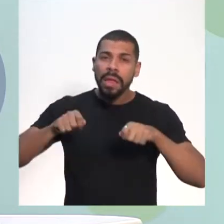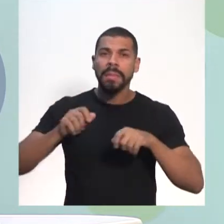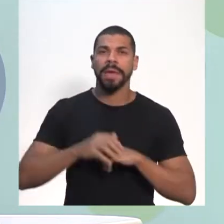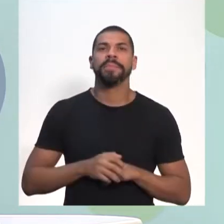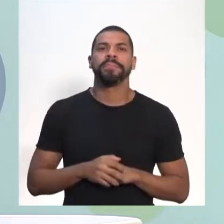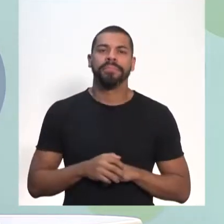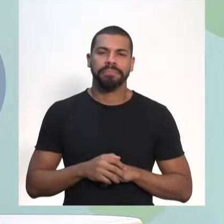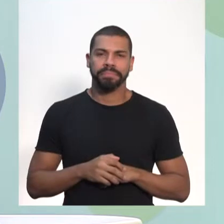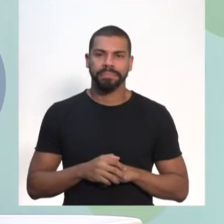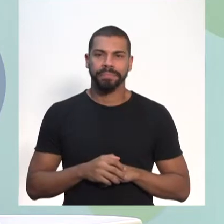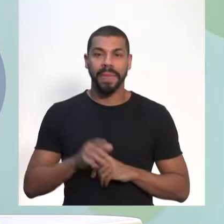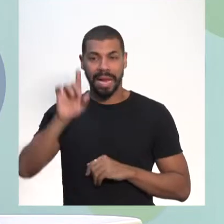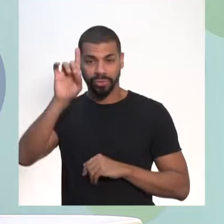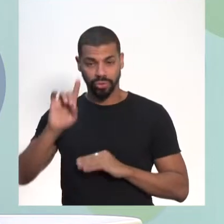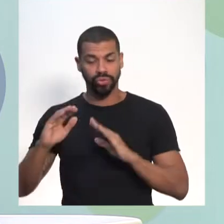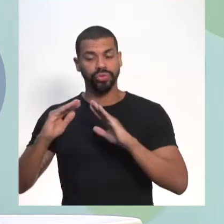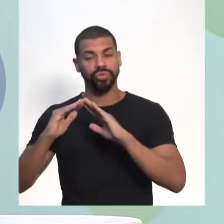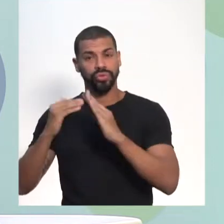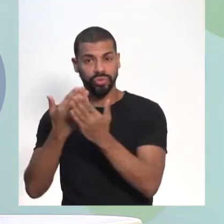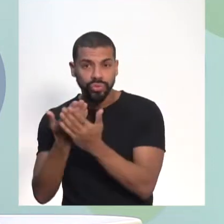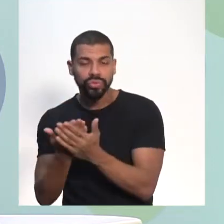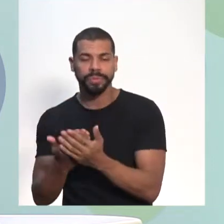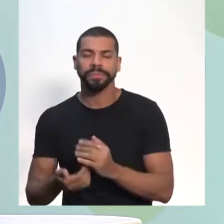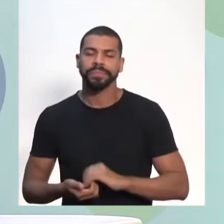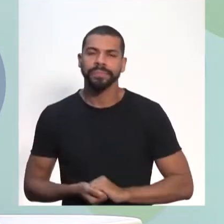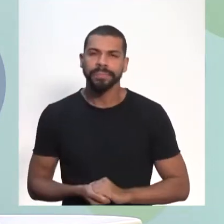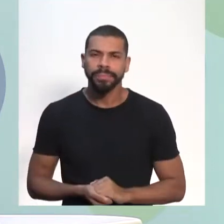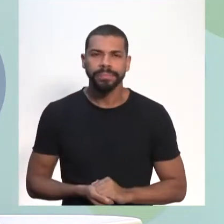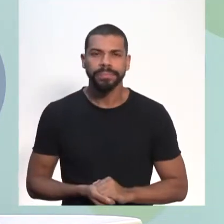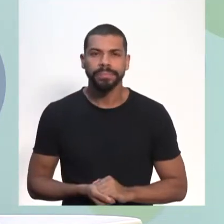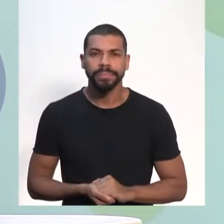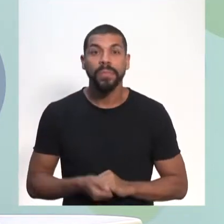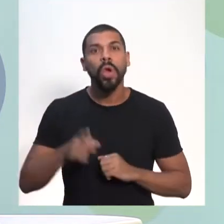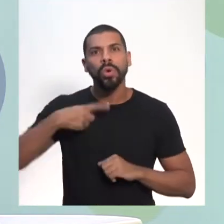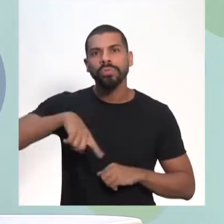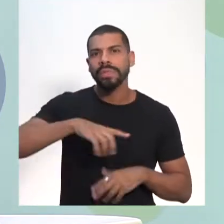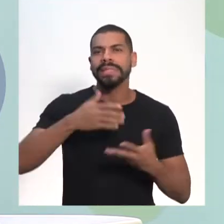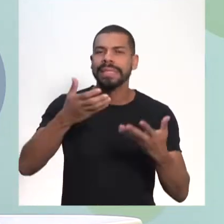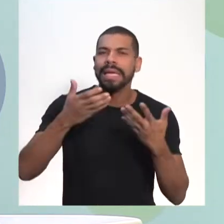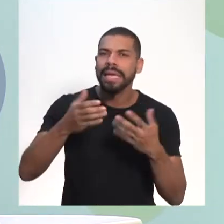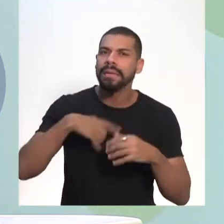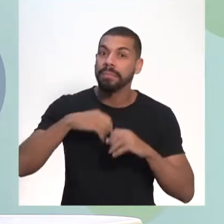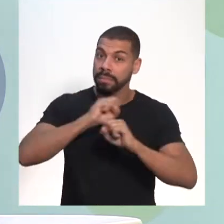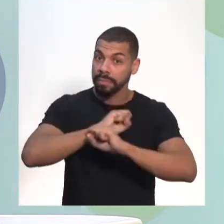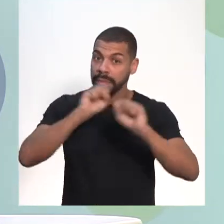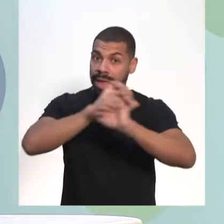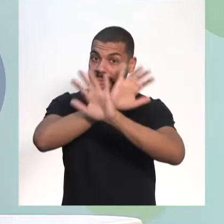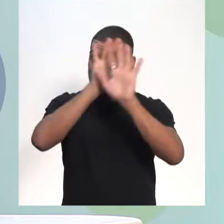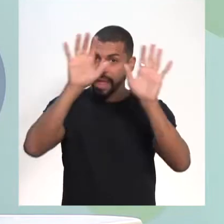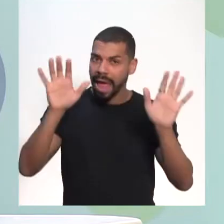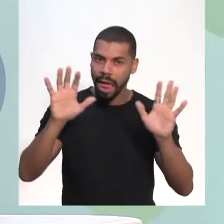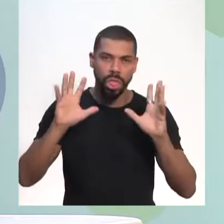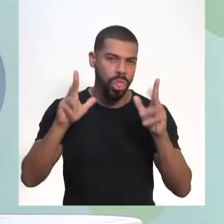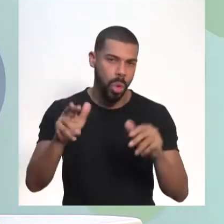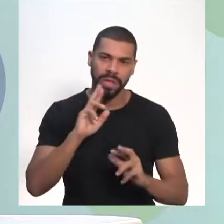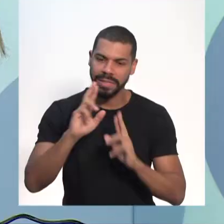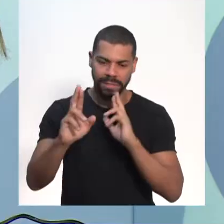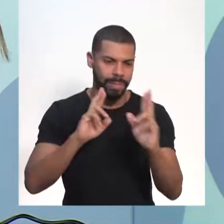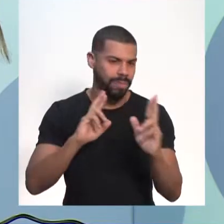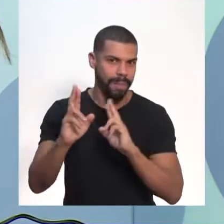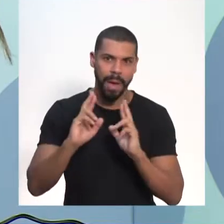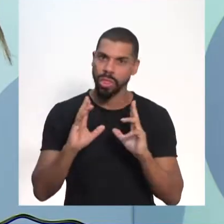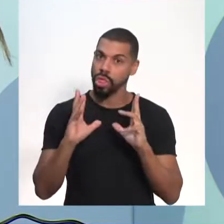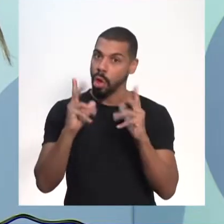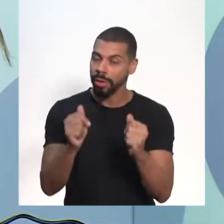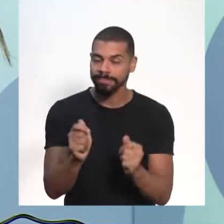de ensino e aos órgãos centrais, né? Nós fazemos questão também de deixar claro que não temos todas as respostas, é um desafio para a